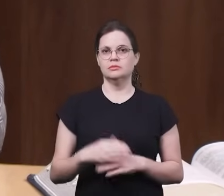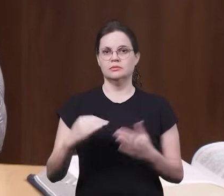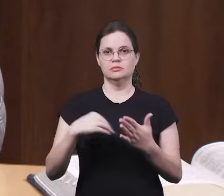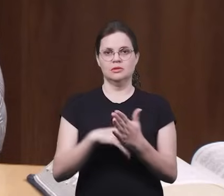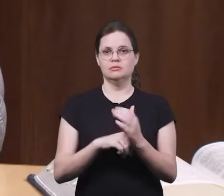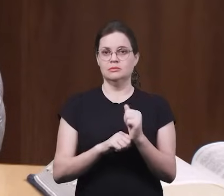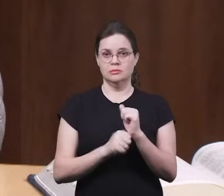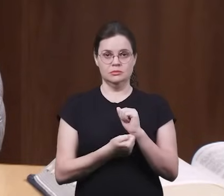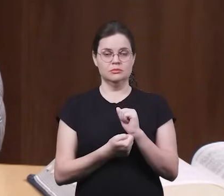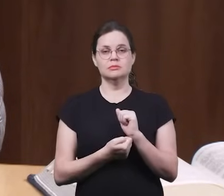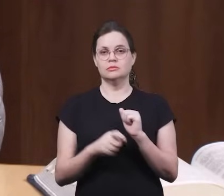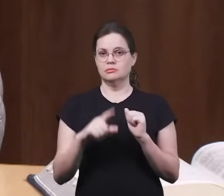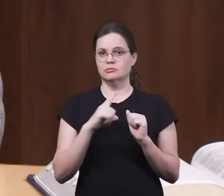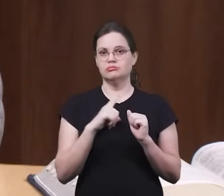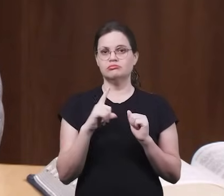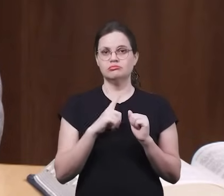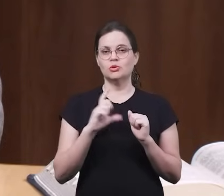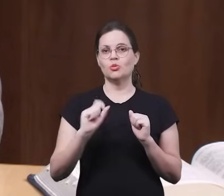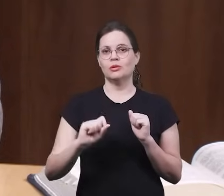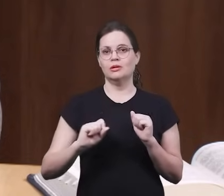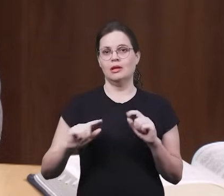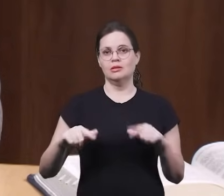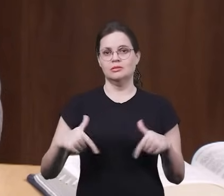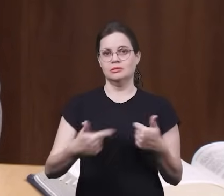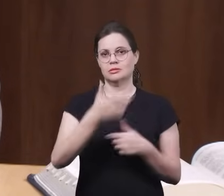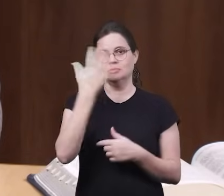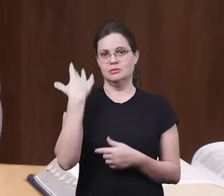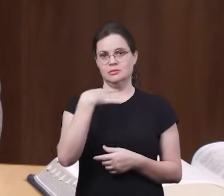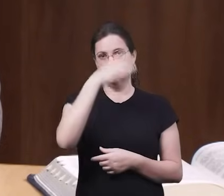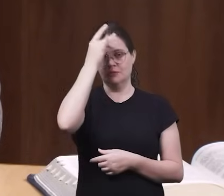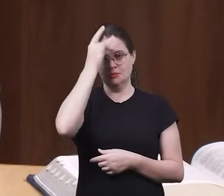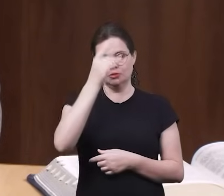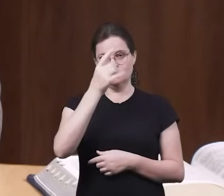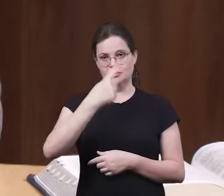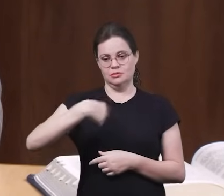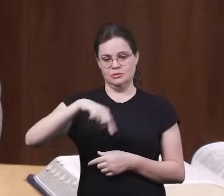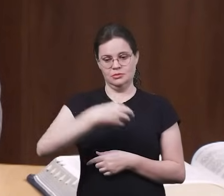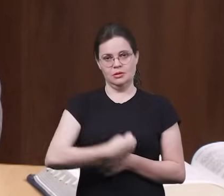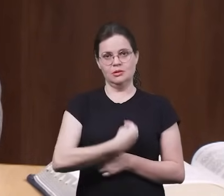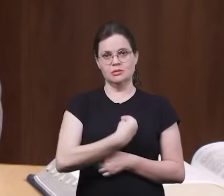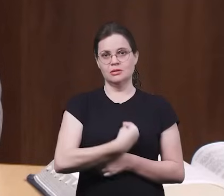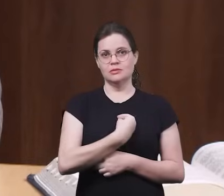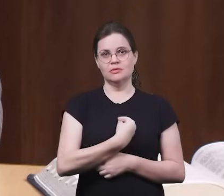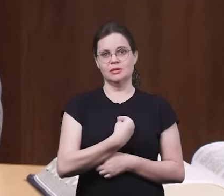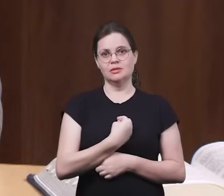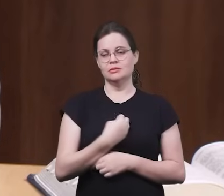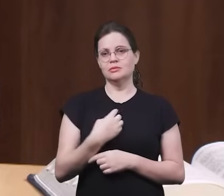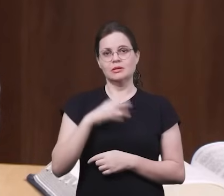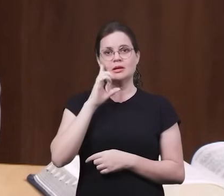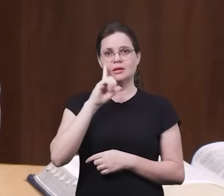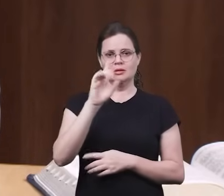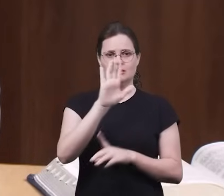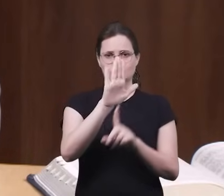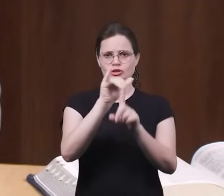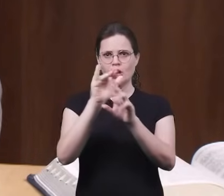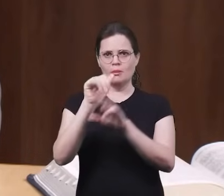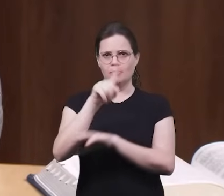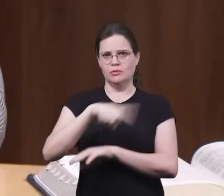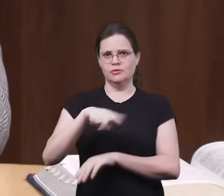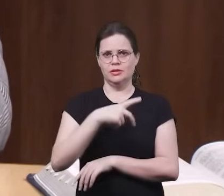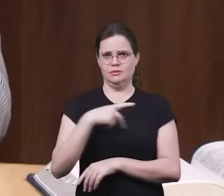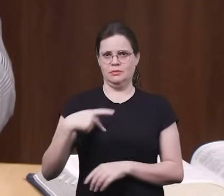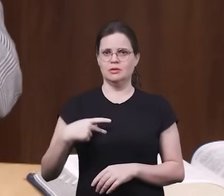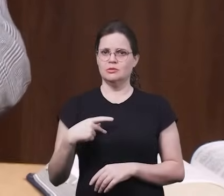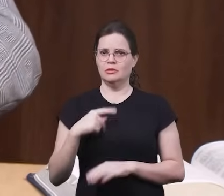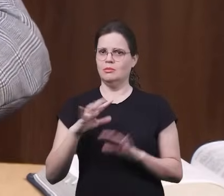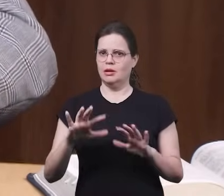é um segredo da operação do Espírito Santo na vida do homem, que Deus separou para isso.